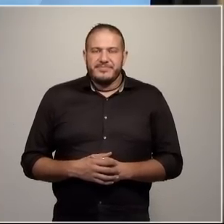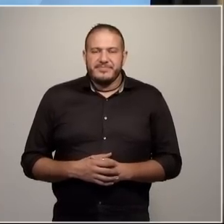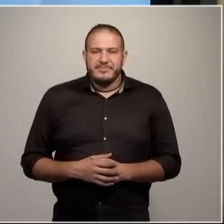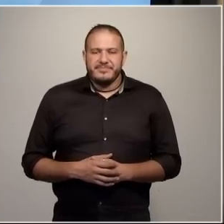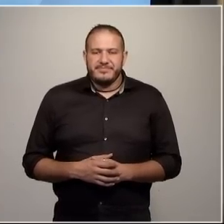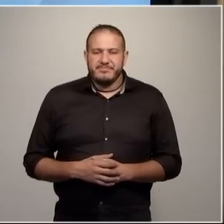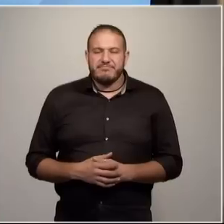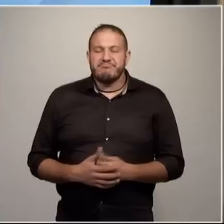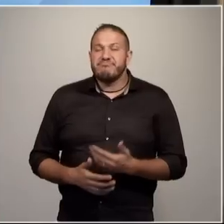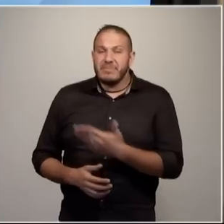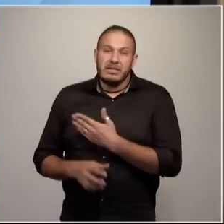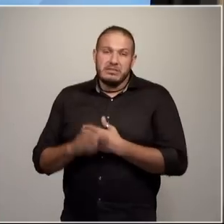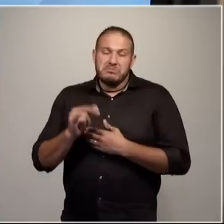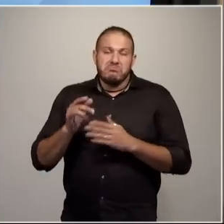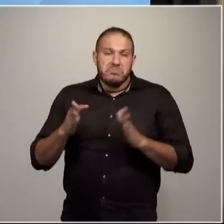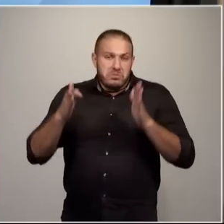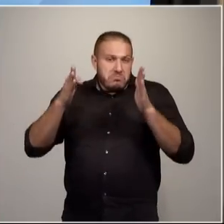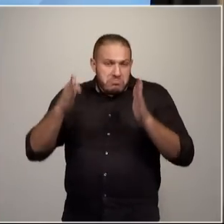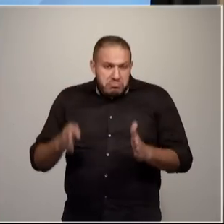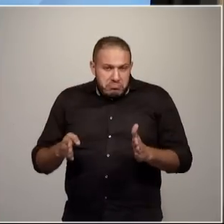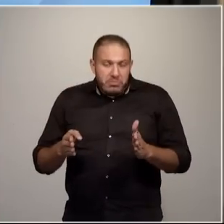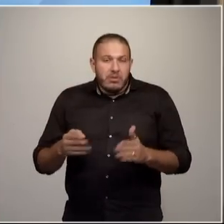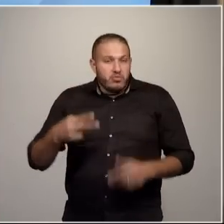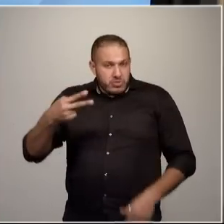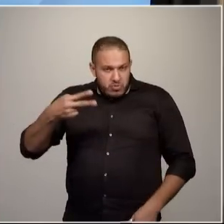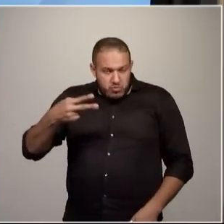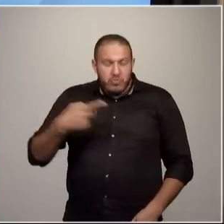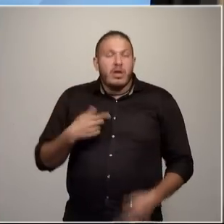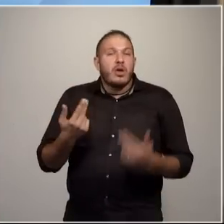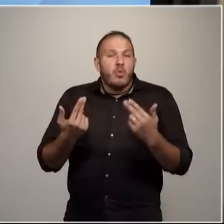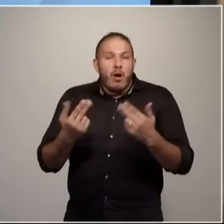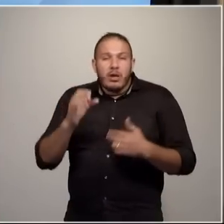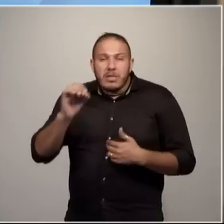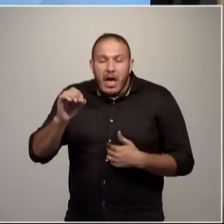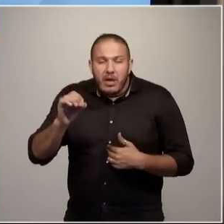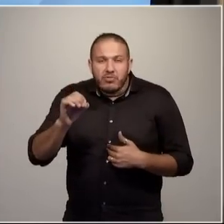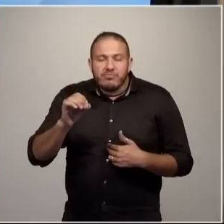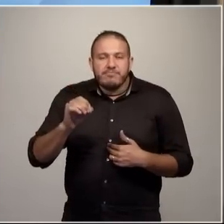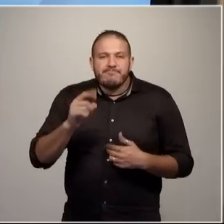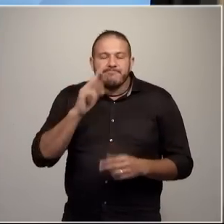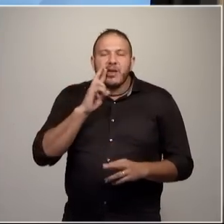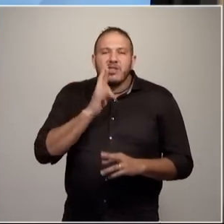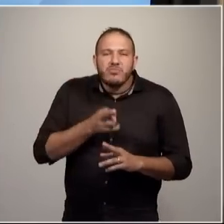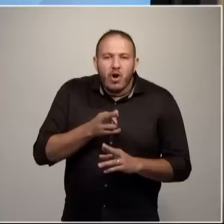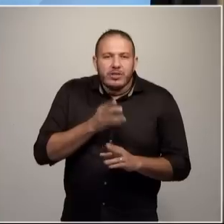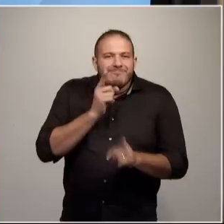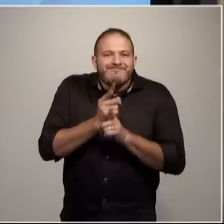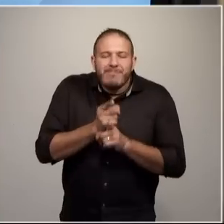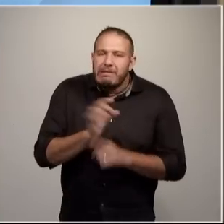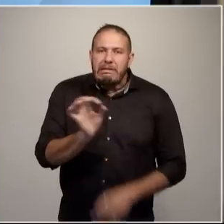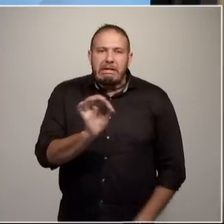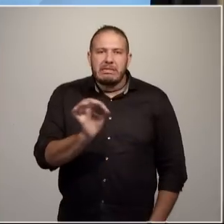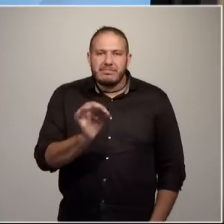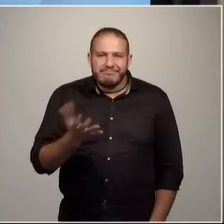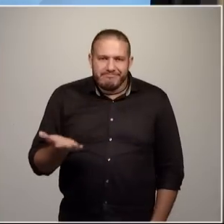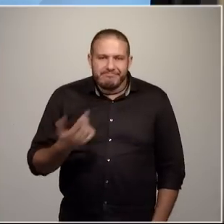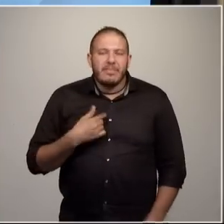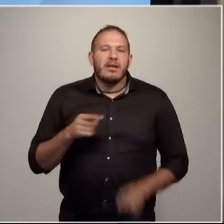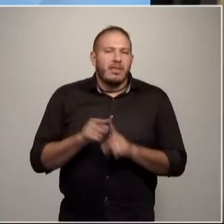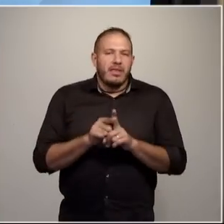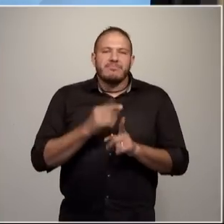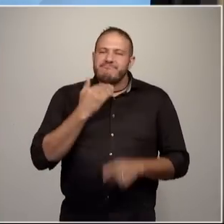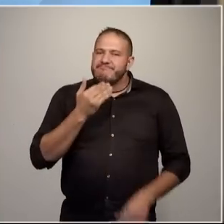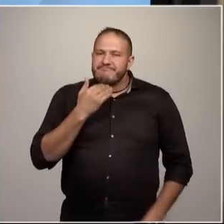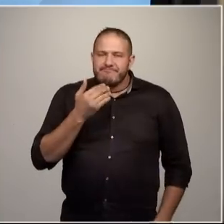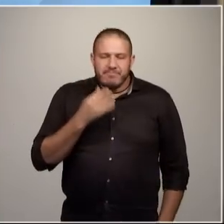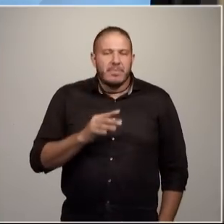E se o determinante segundo é igual a zero, nada se conclui. Então, esse é um teorema parecido com o teorema de máximo e mínimo